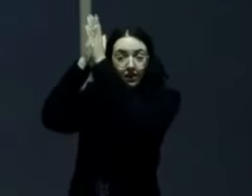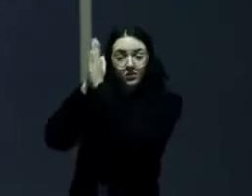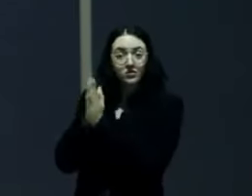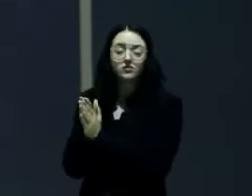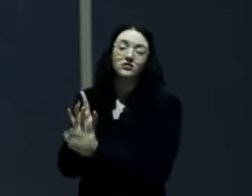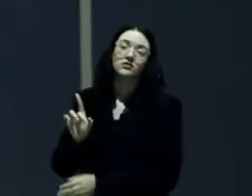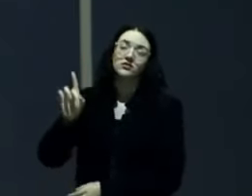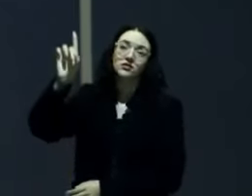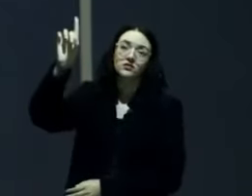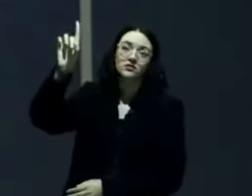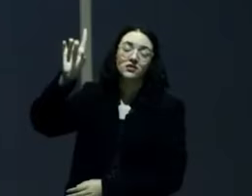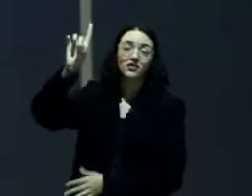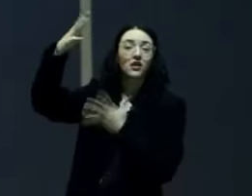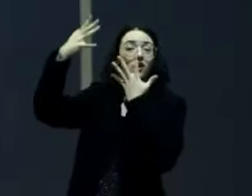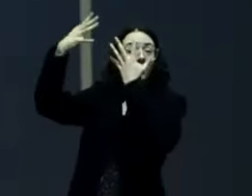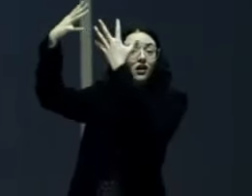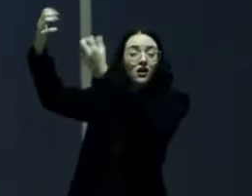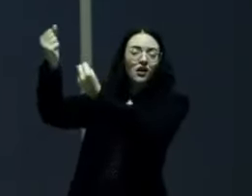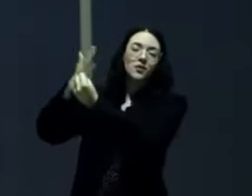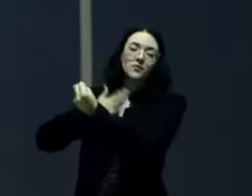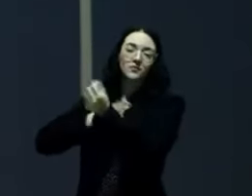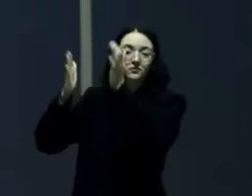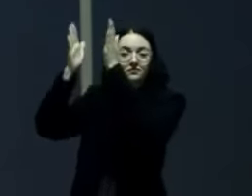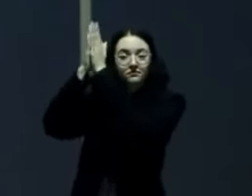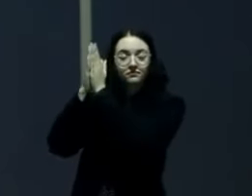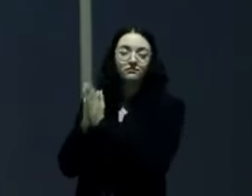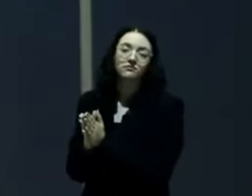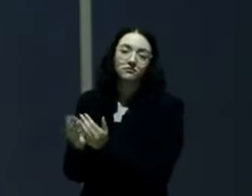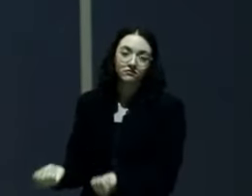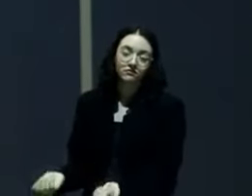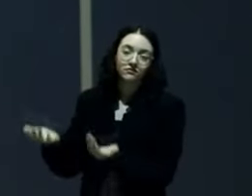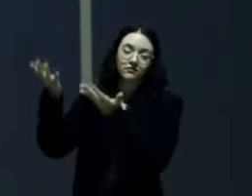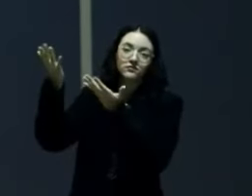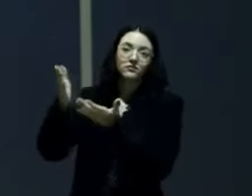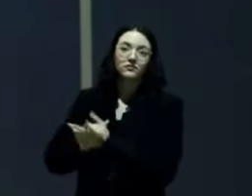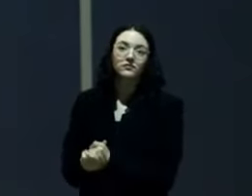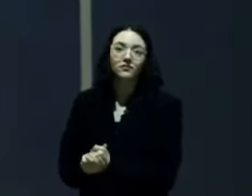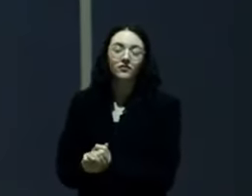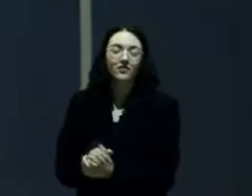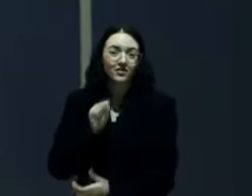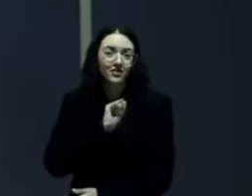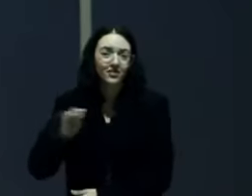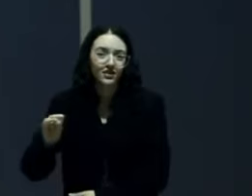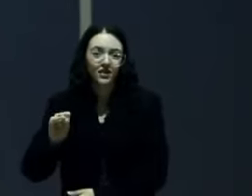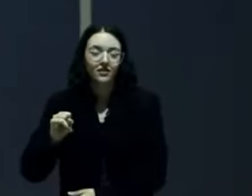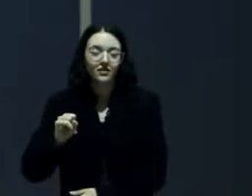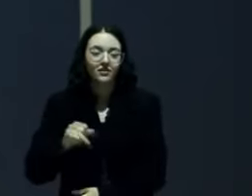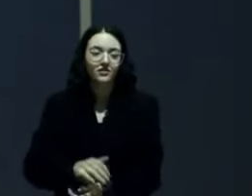o meu intuito de estar aqui essa noite. Então, se o irmão desafinou cantando,